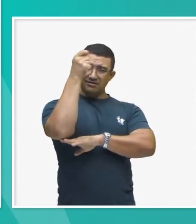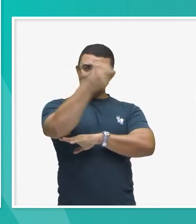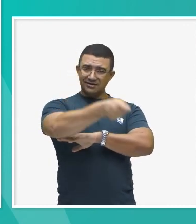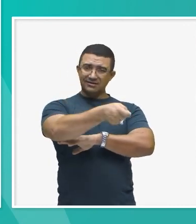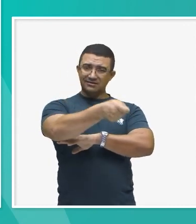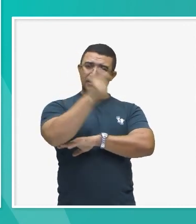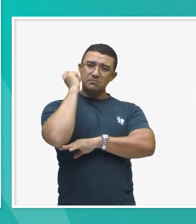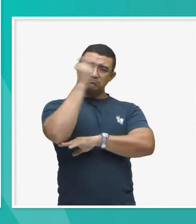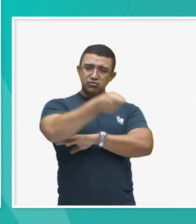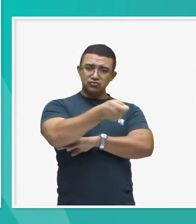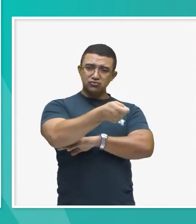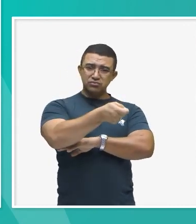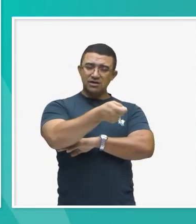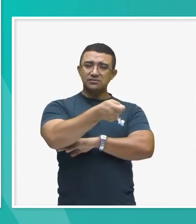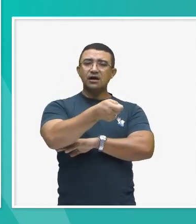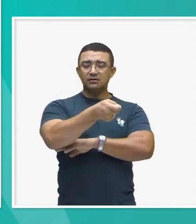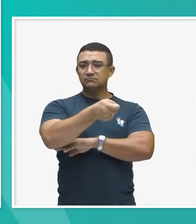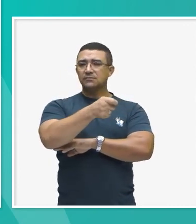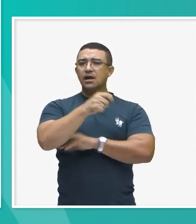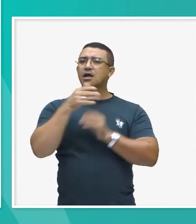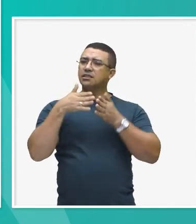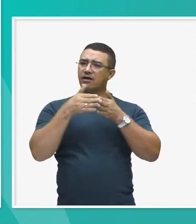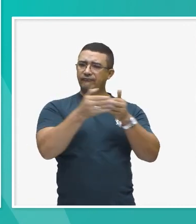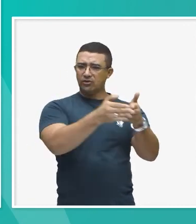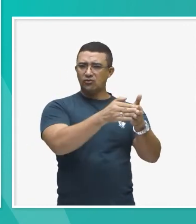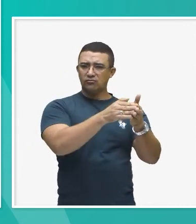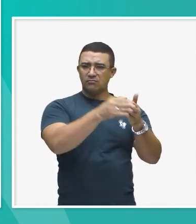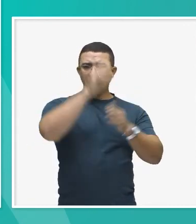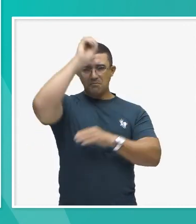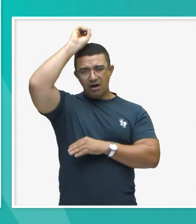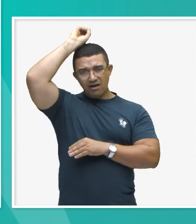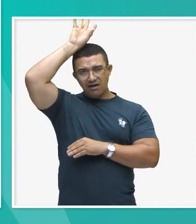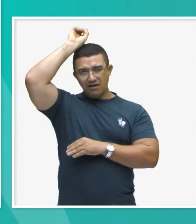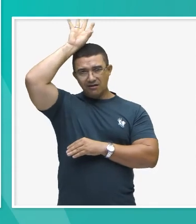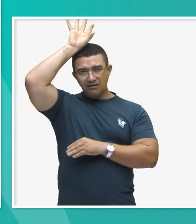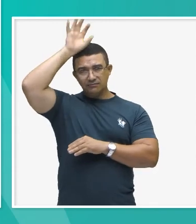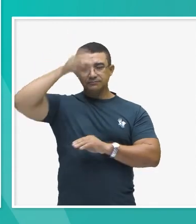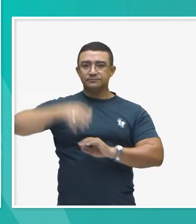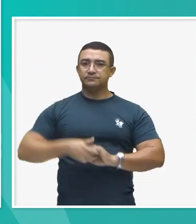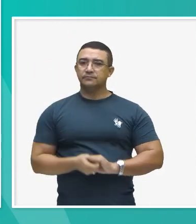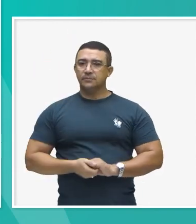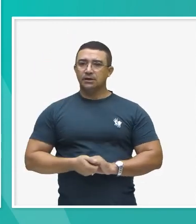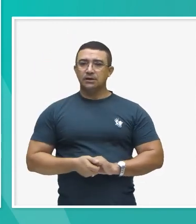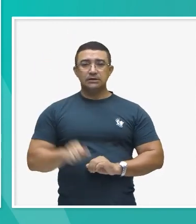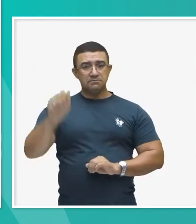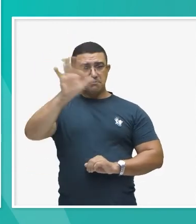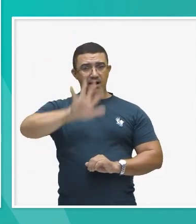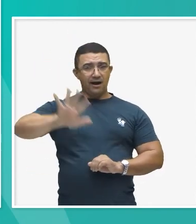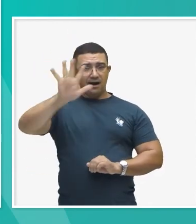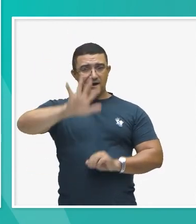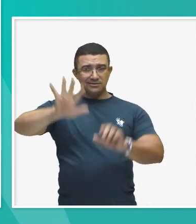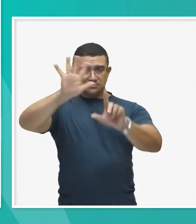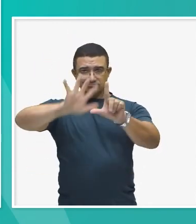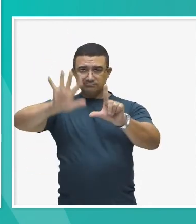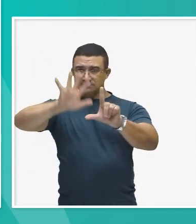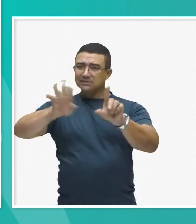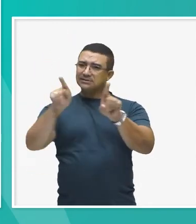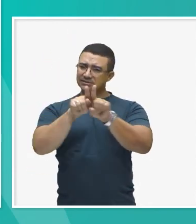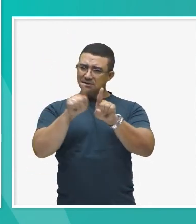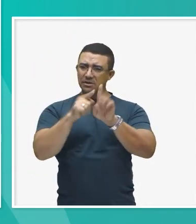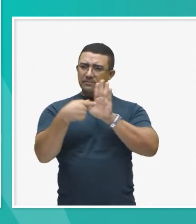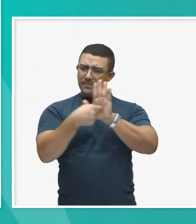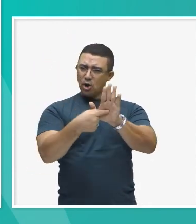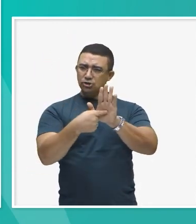Por navios japoneses, ok? Então, a imagem já te dá uma grande ideia do que aquele pequeno texto